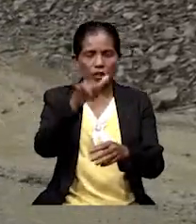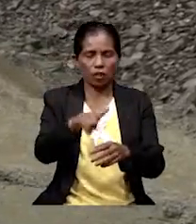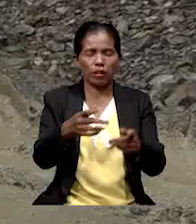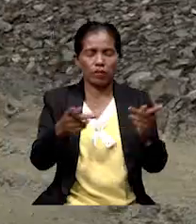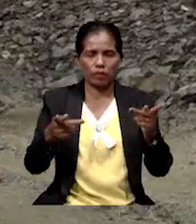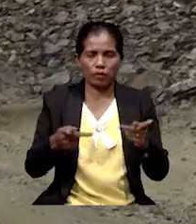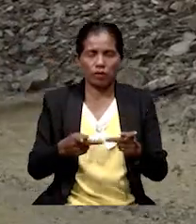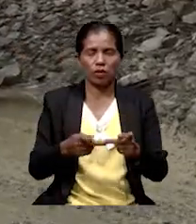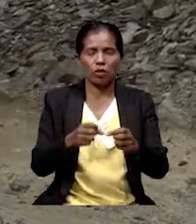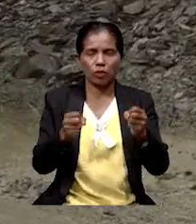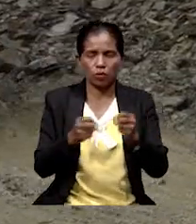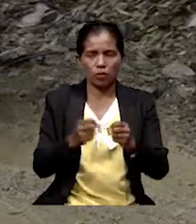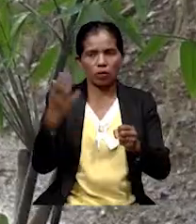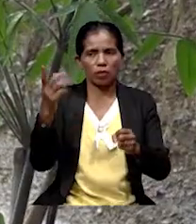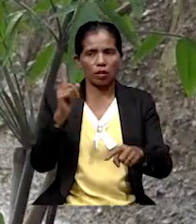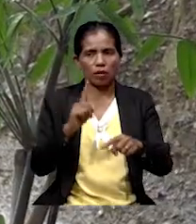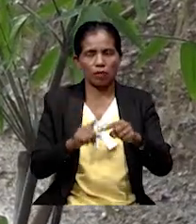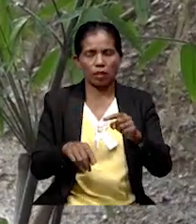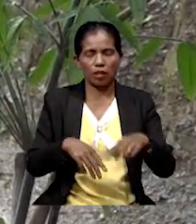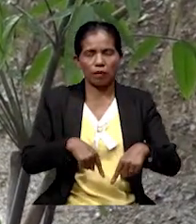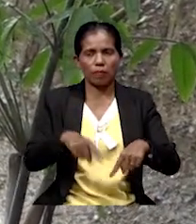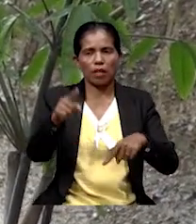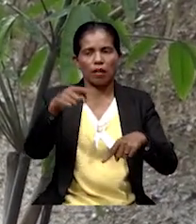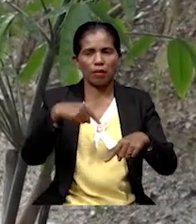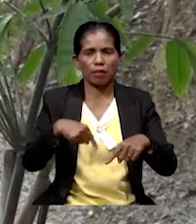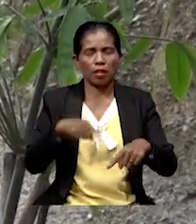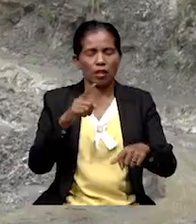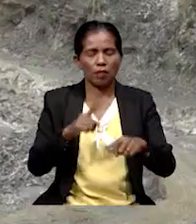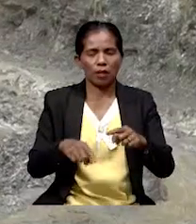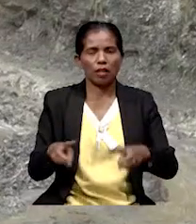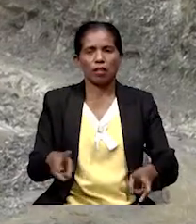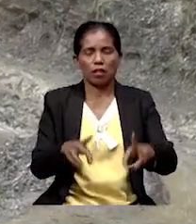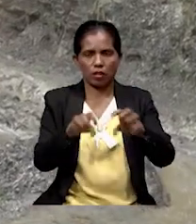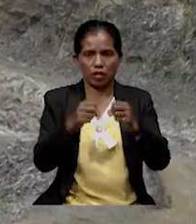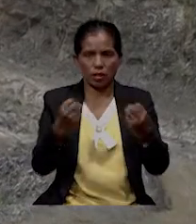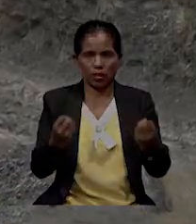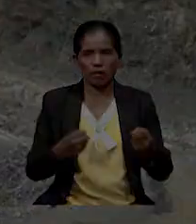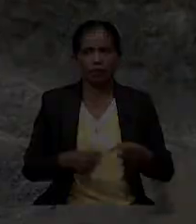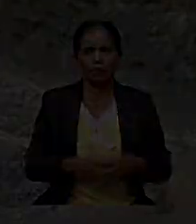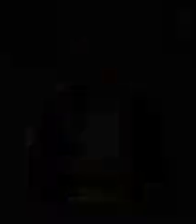faturasa no tula takeu la bele hala movimento tamba kondisaun dalan ladia Clementino Maia, Zemen.